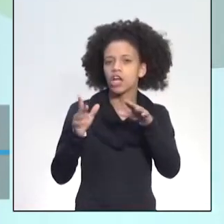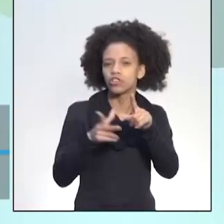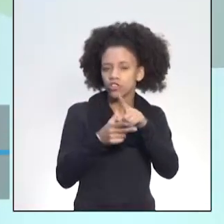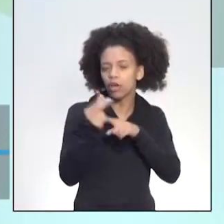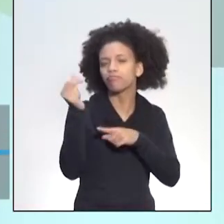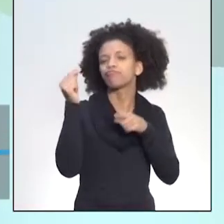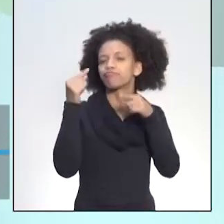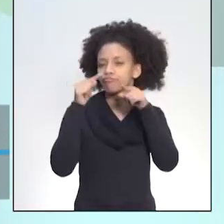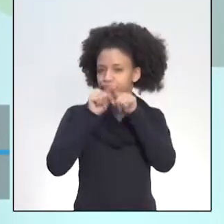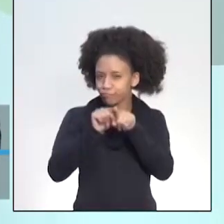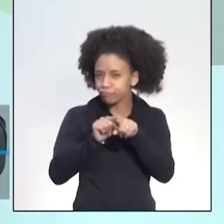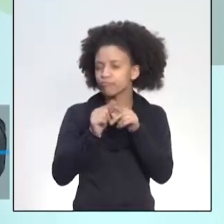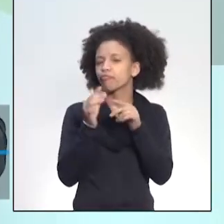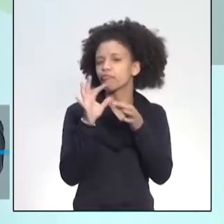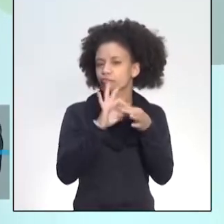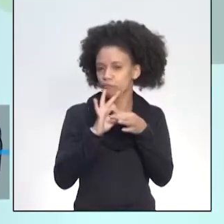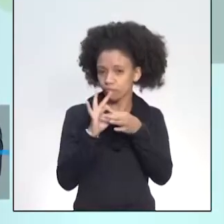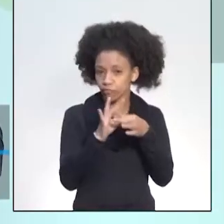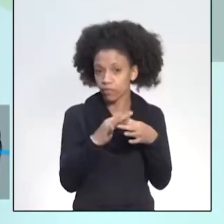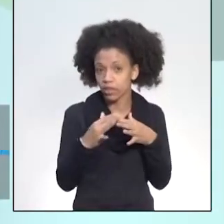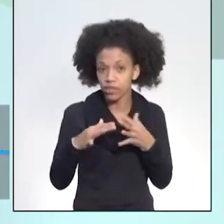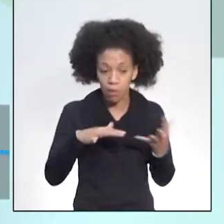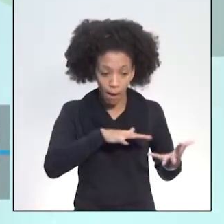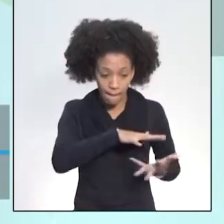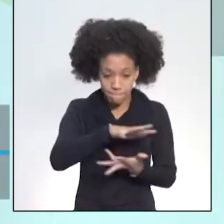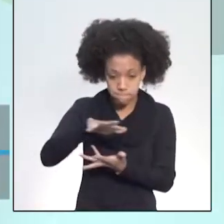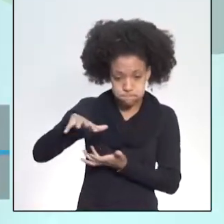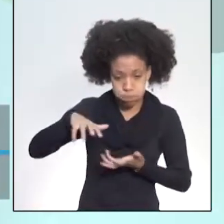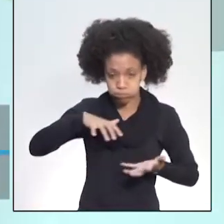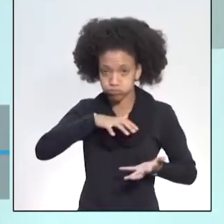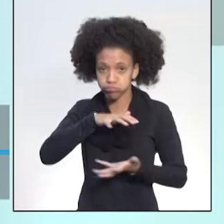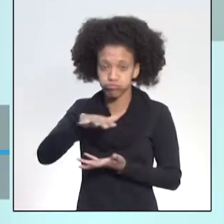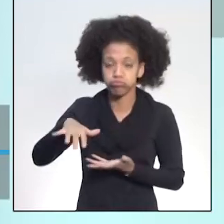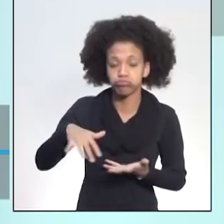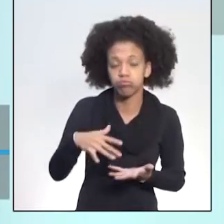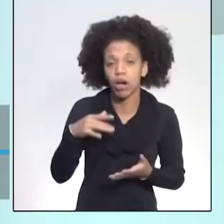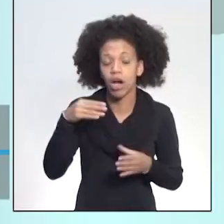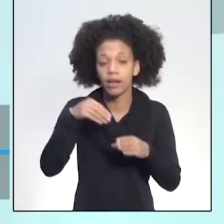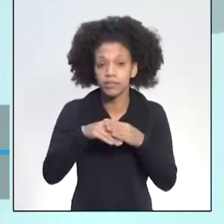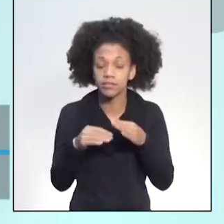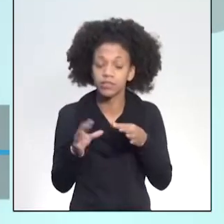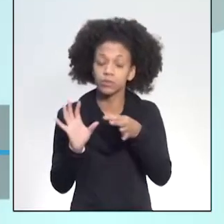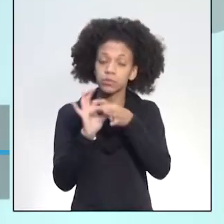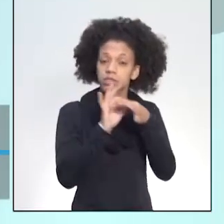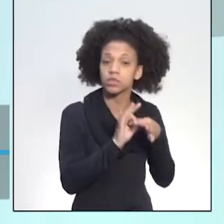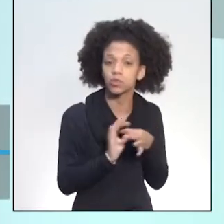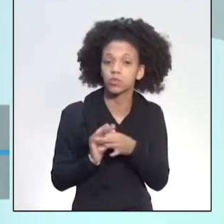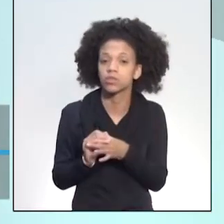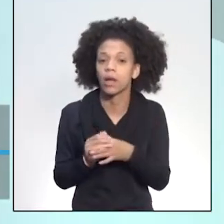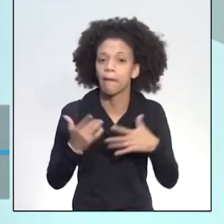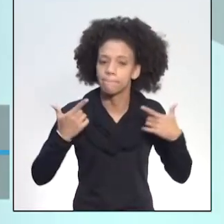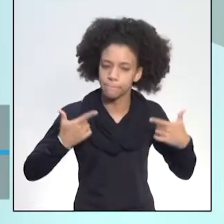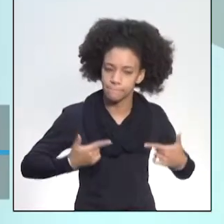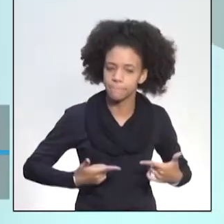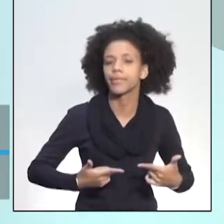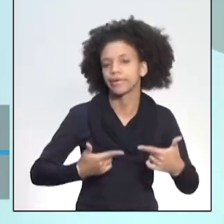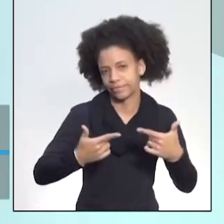seja, os países se mobilizaram dentro das suas alianças para